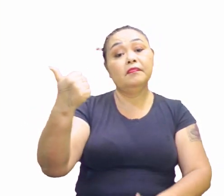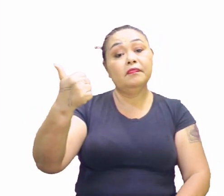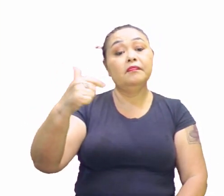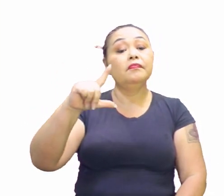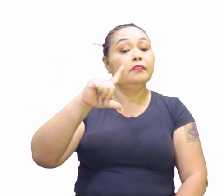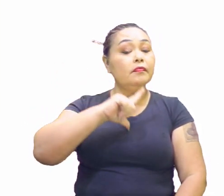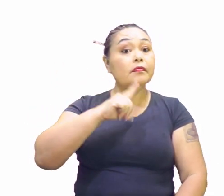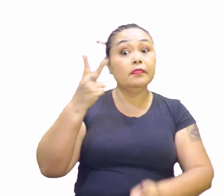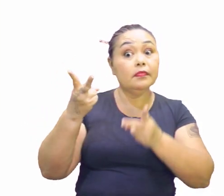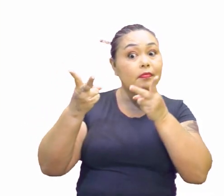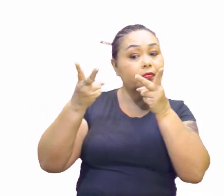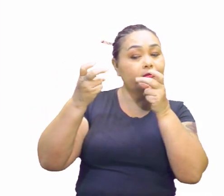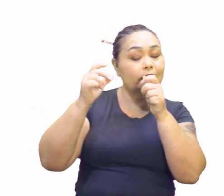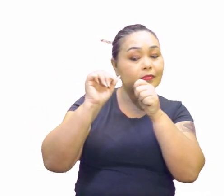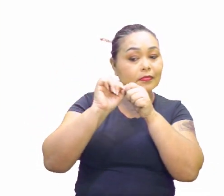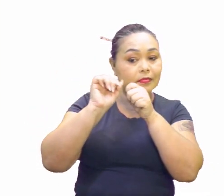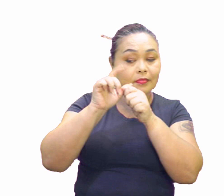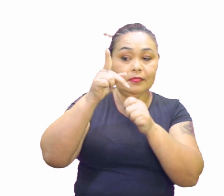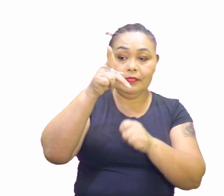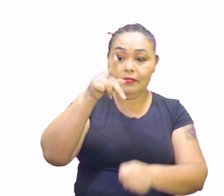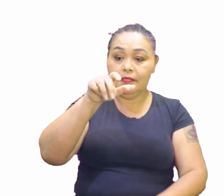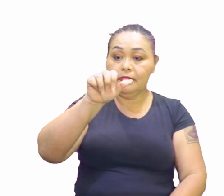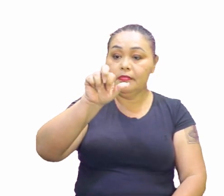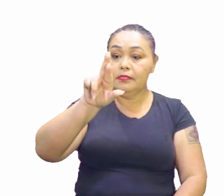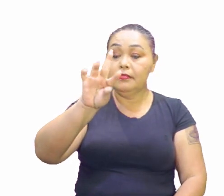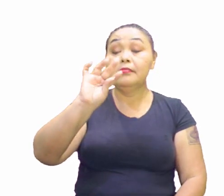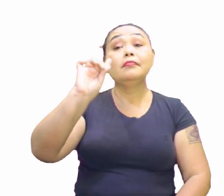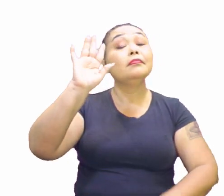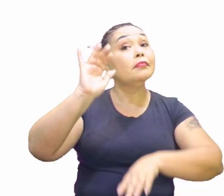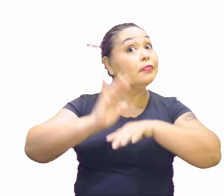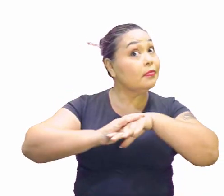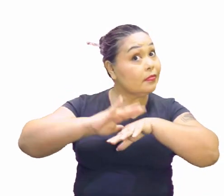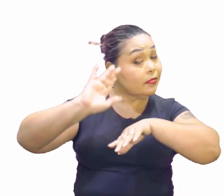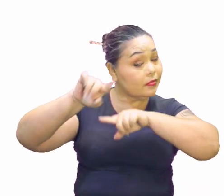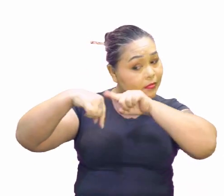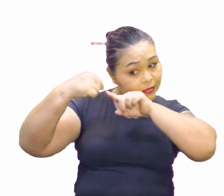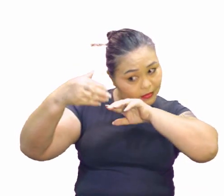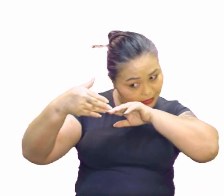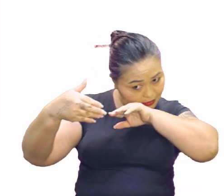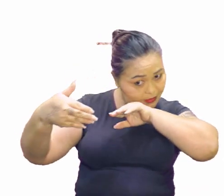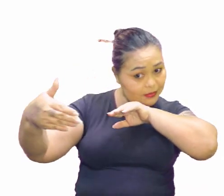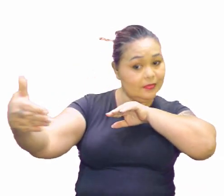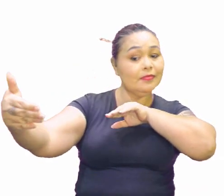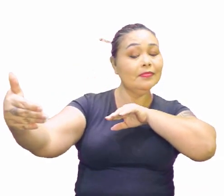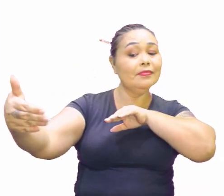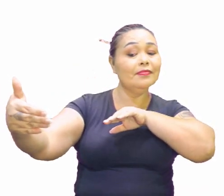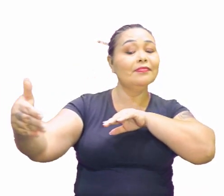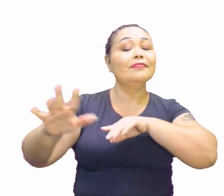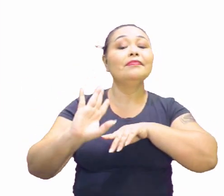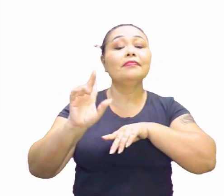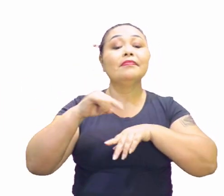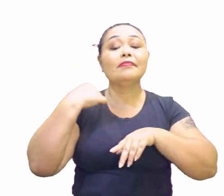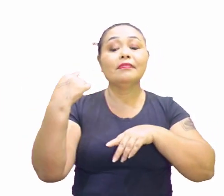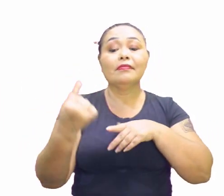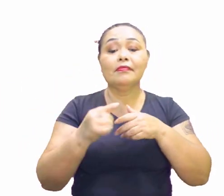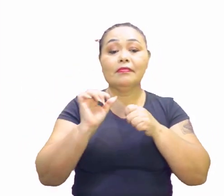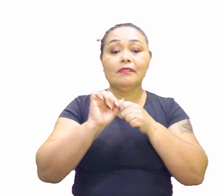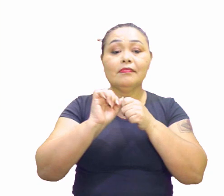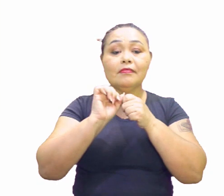temos então, já perceberam, temos a parte 1 e tem mais segmento pela frente. O